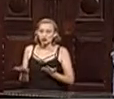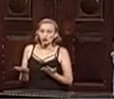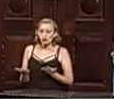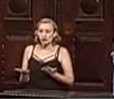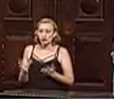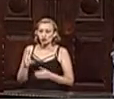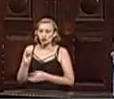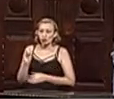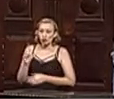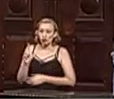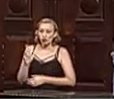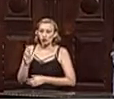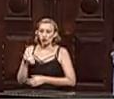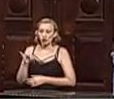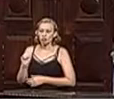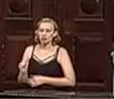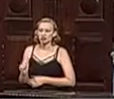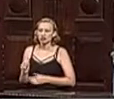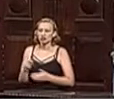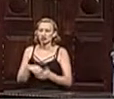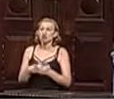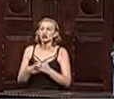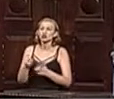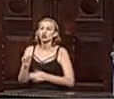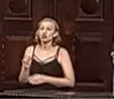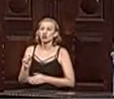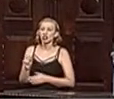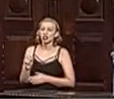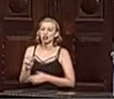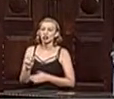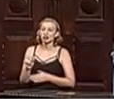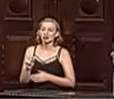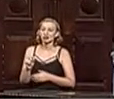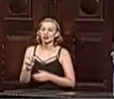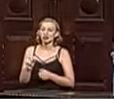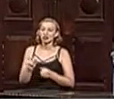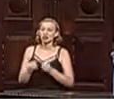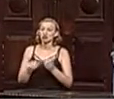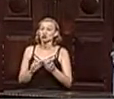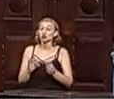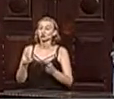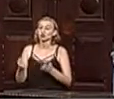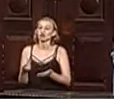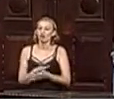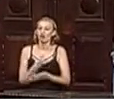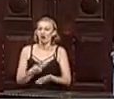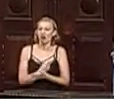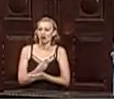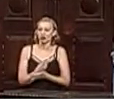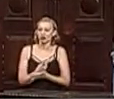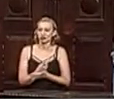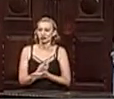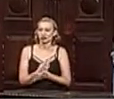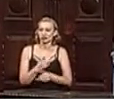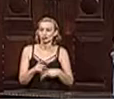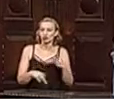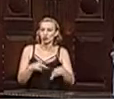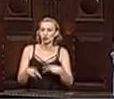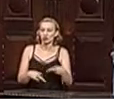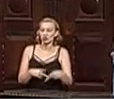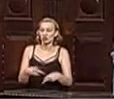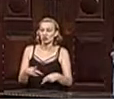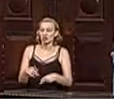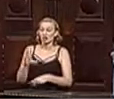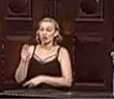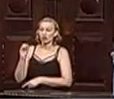da Conlurb significa serviços não sendo prestados adequadamente à população. A Conlurb, que é um orgulho do Rio de Janeiro, que